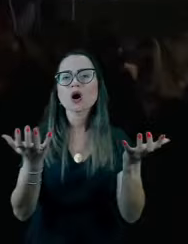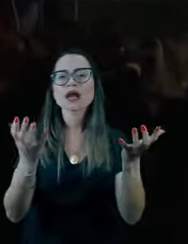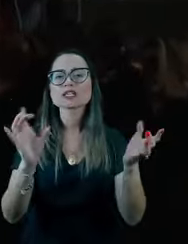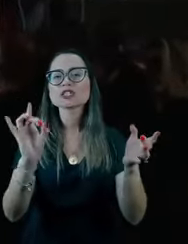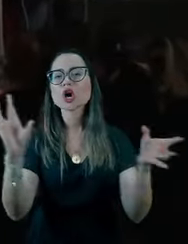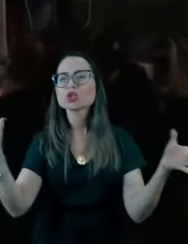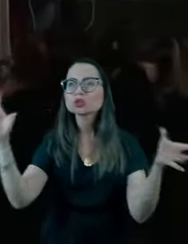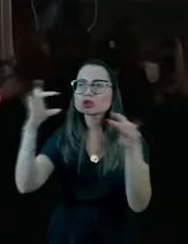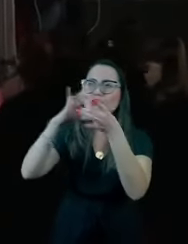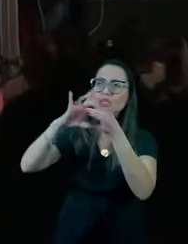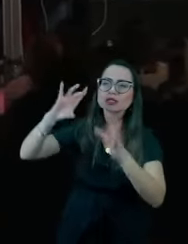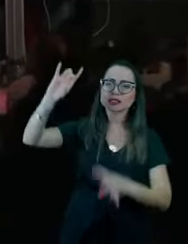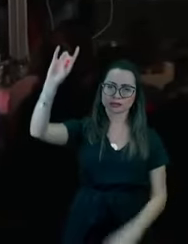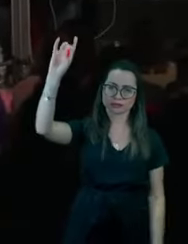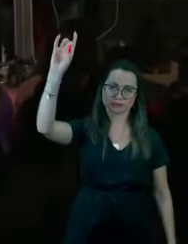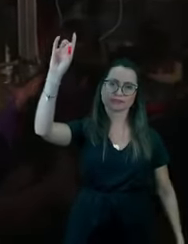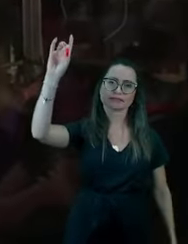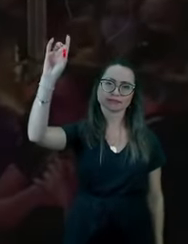conectar com o Senhor.